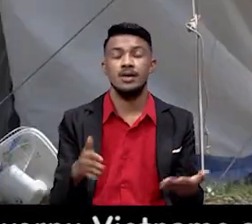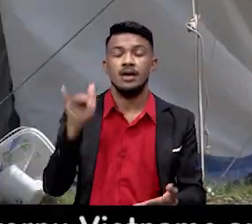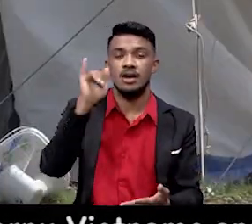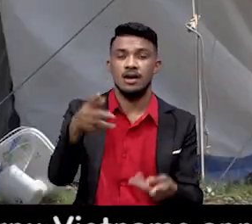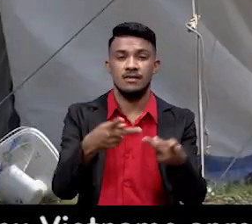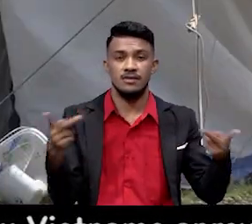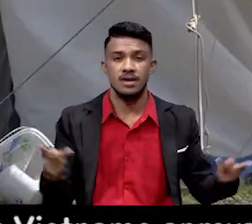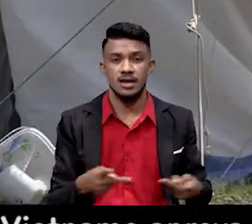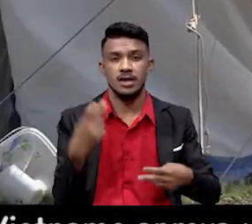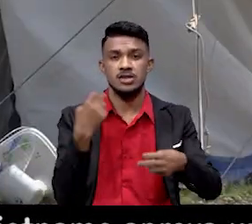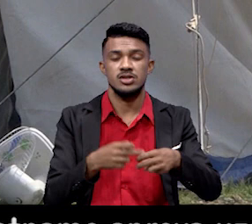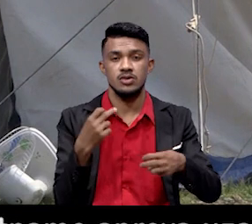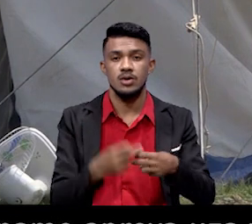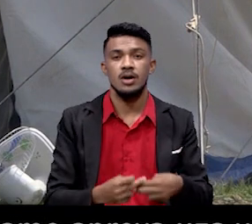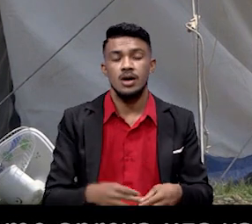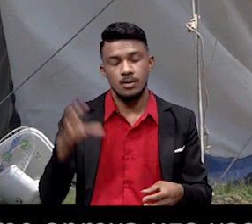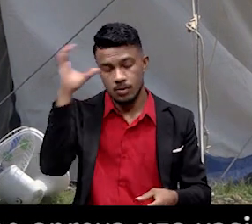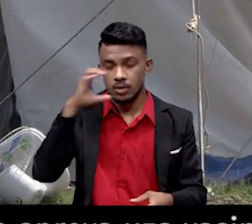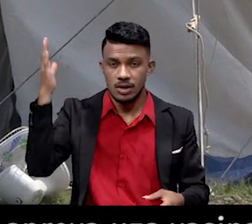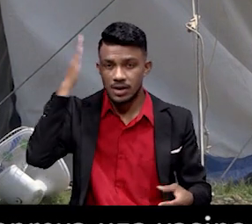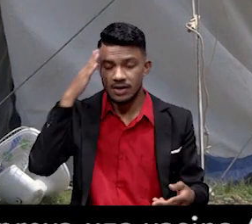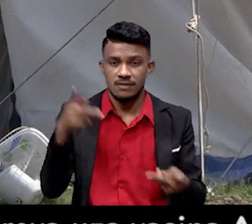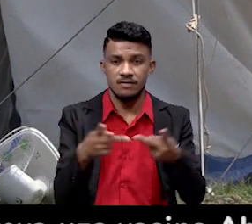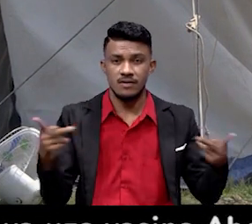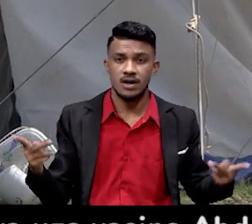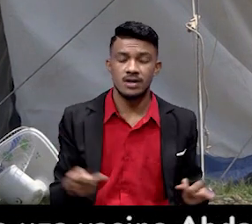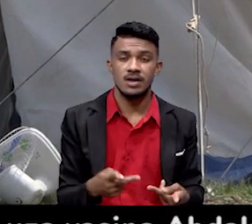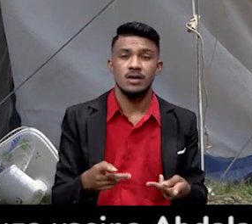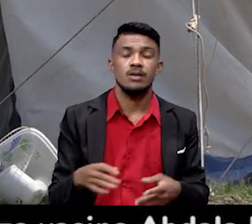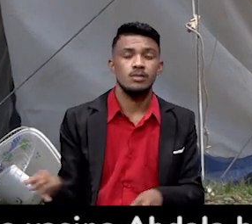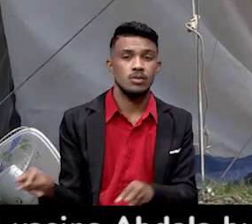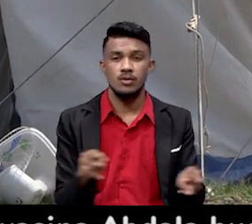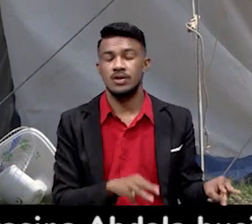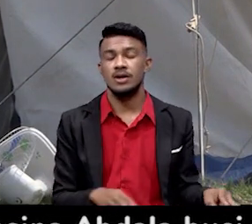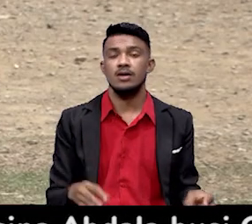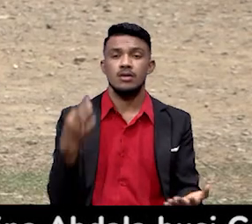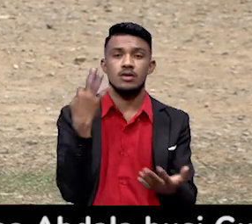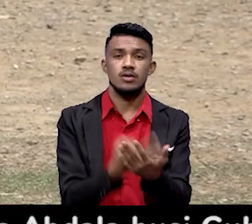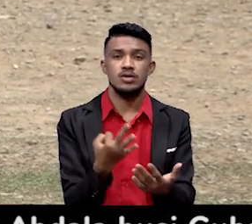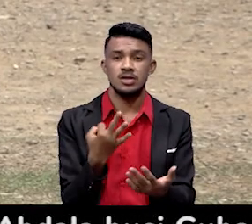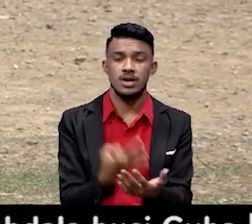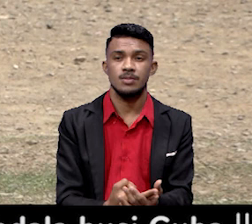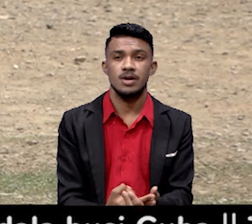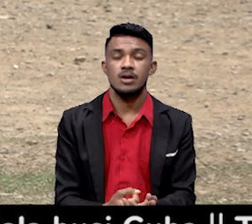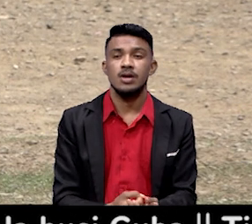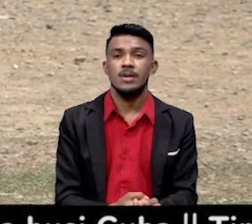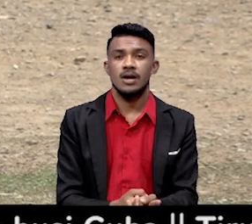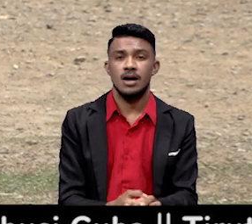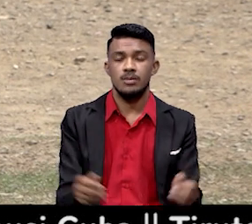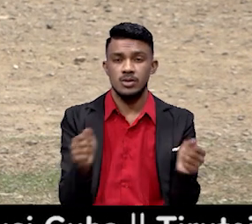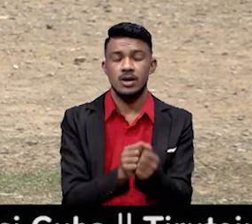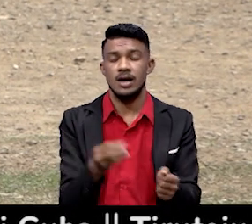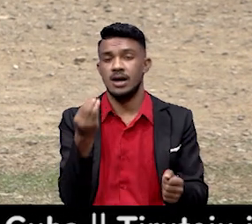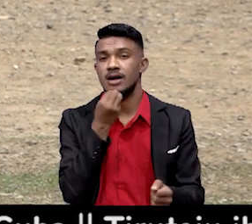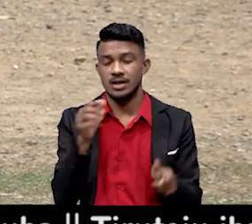fatin risco, ou identifica fatin deslocação, no seja sai osang musi fundos reserva ba pacote aihan e